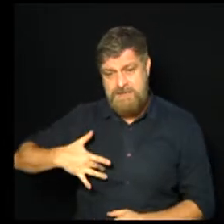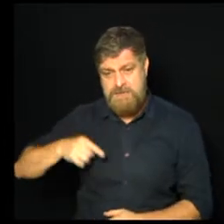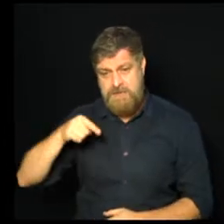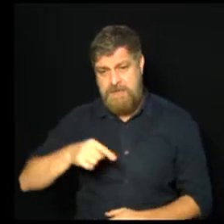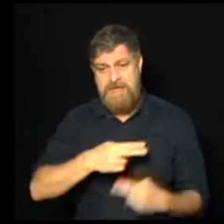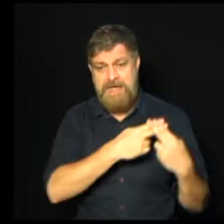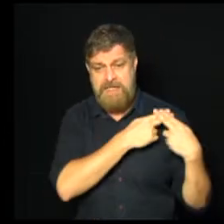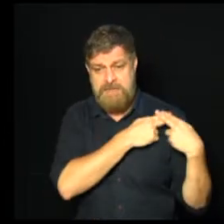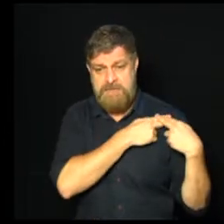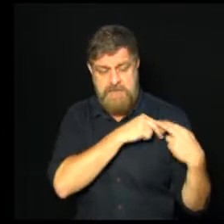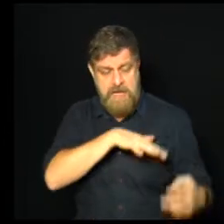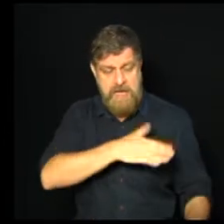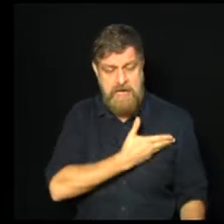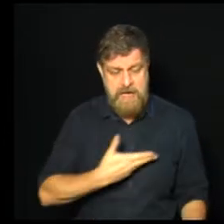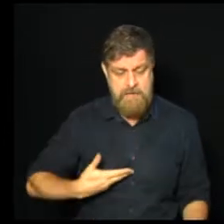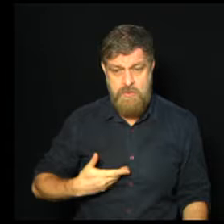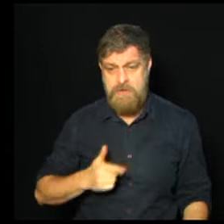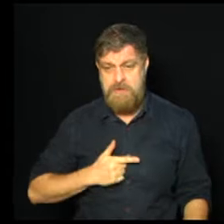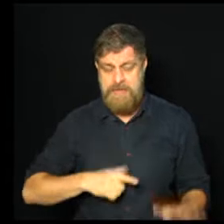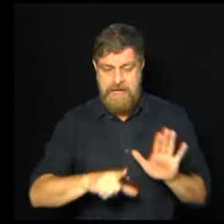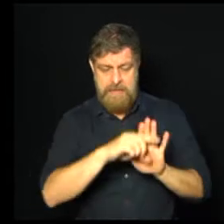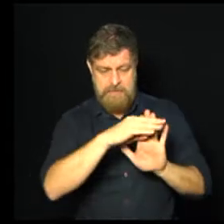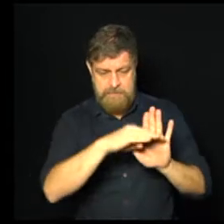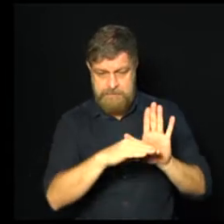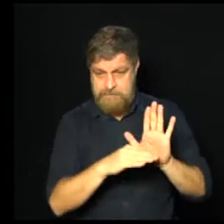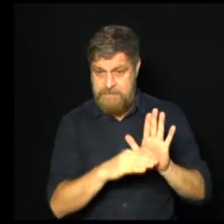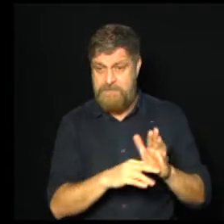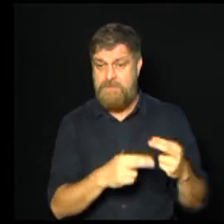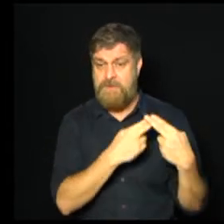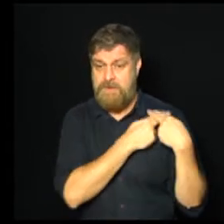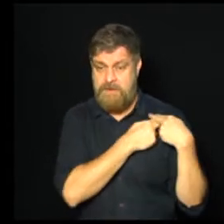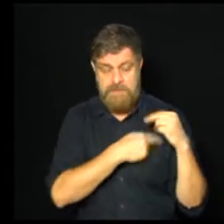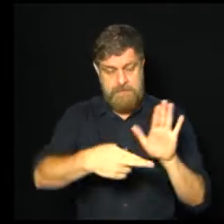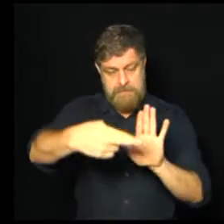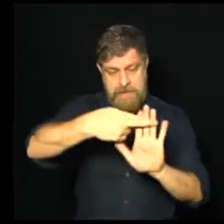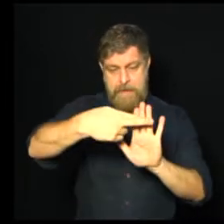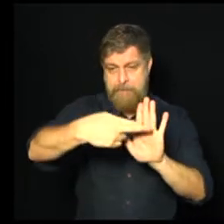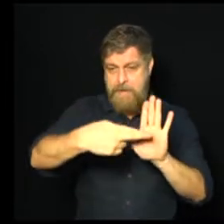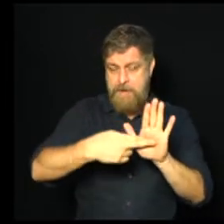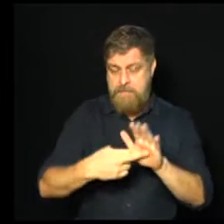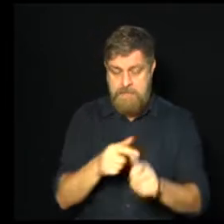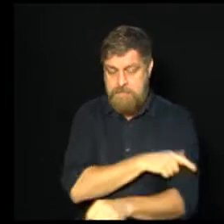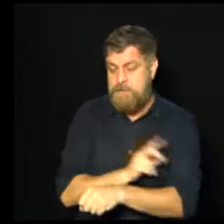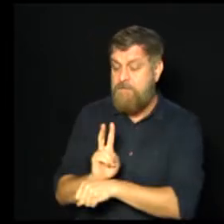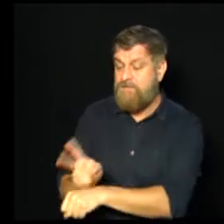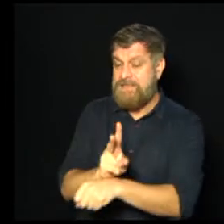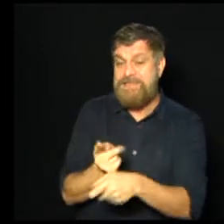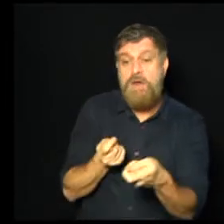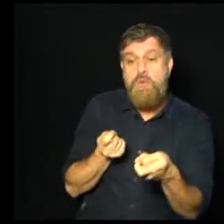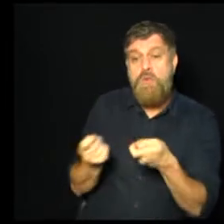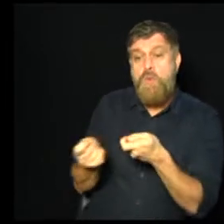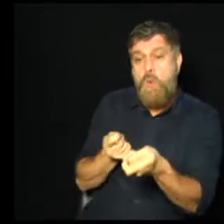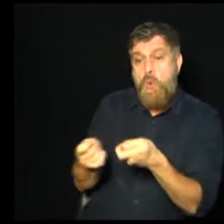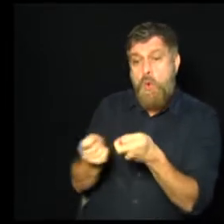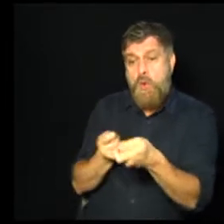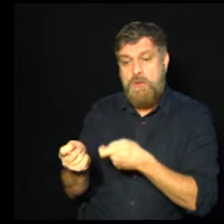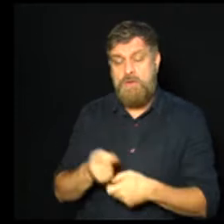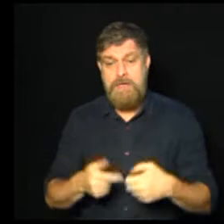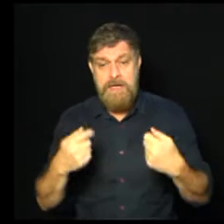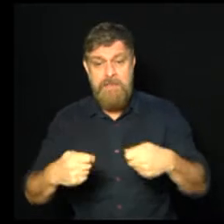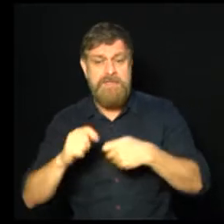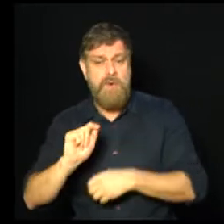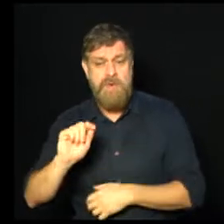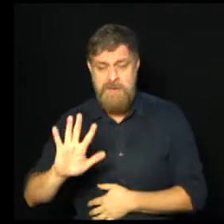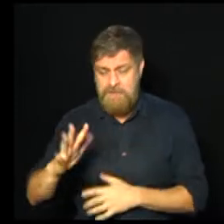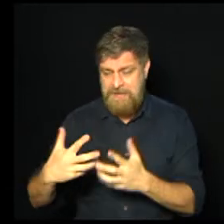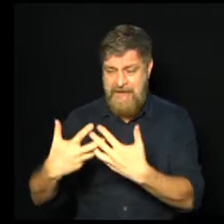público dispor, nos termos da lei, sobre sua regulamentação, fiscalização e controle, devendo sua execução